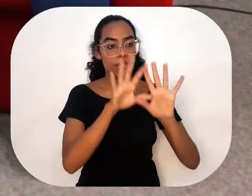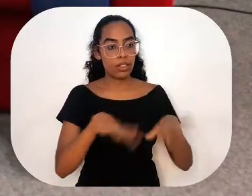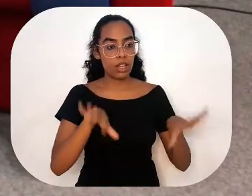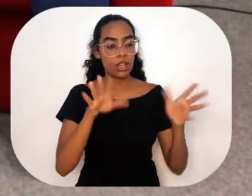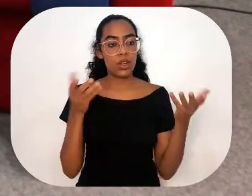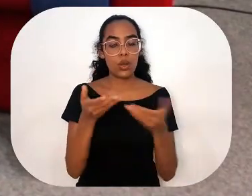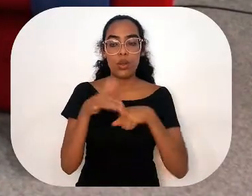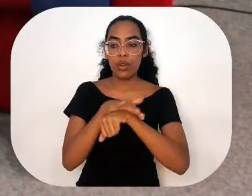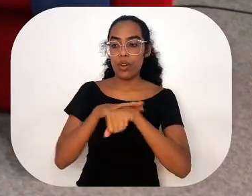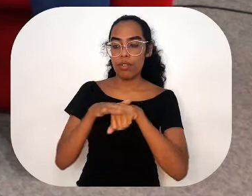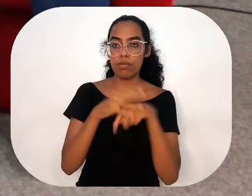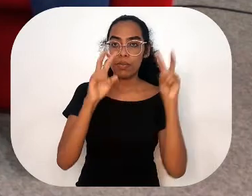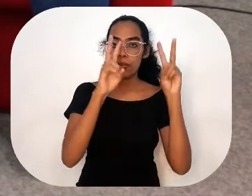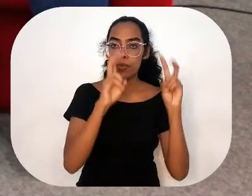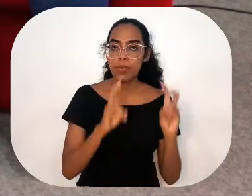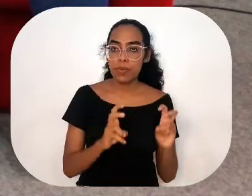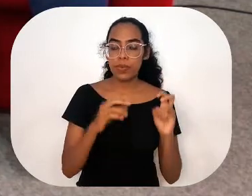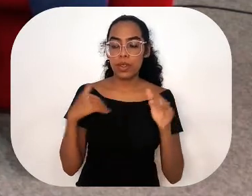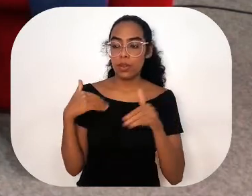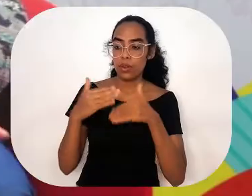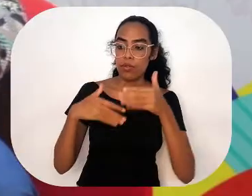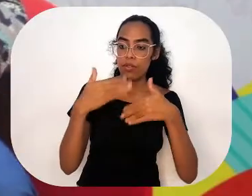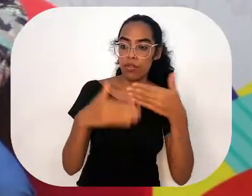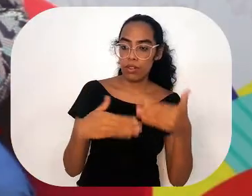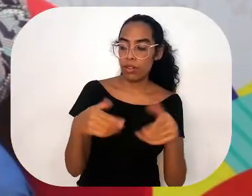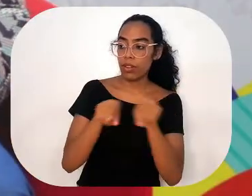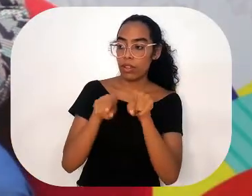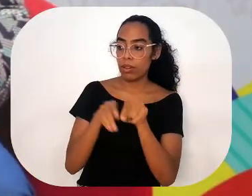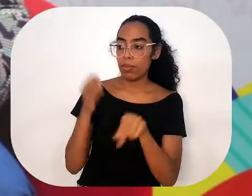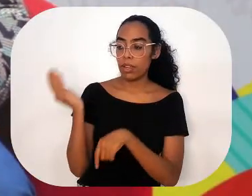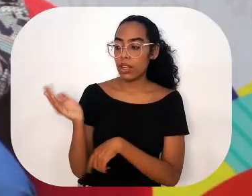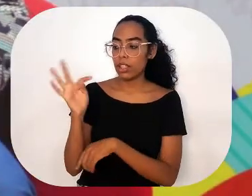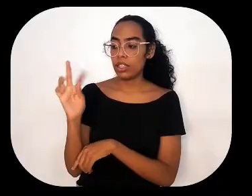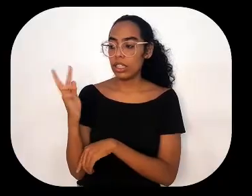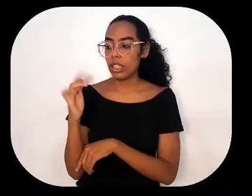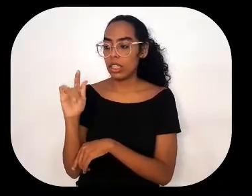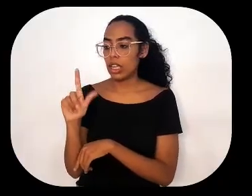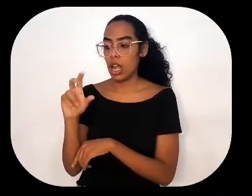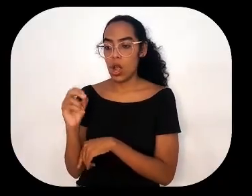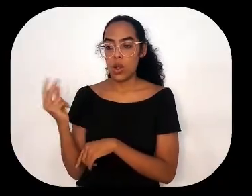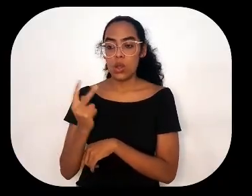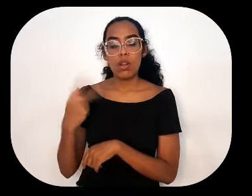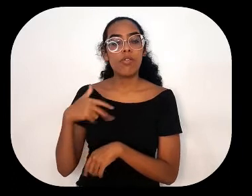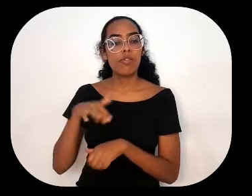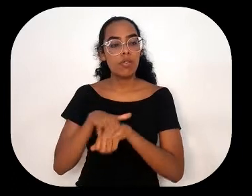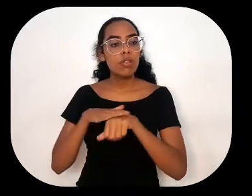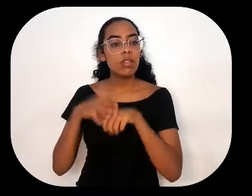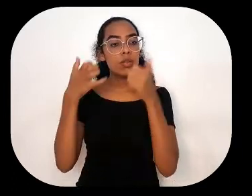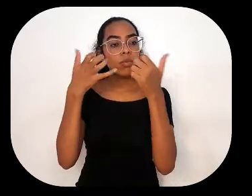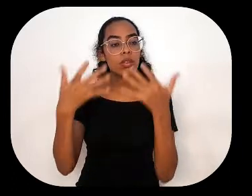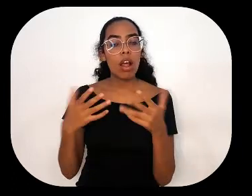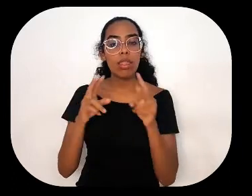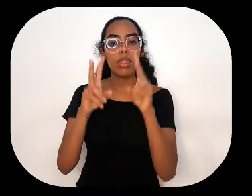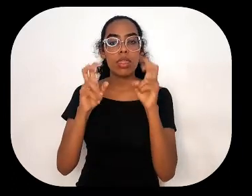sobre os nossos trabalhos é que foram desenvolvidos em relação a Raquel de Queiroz e